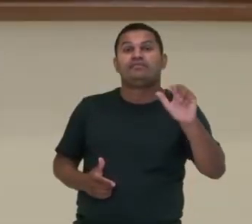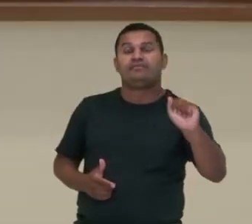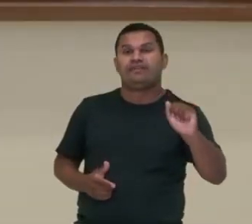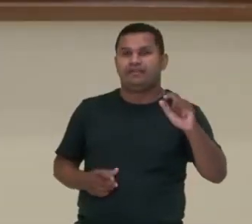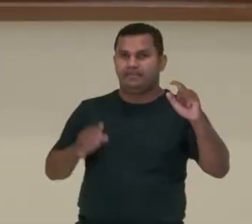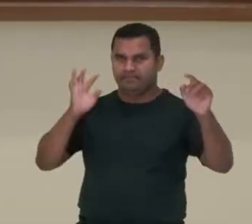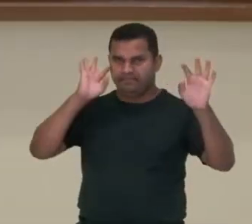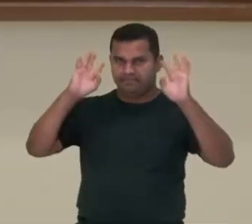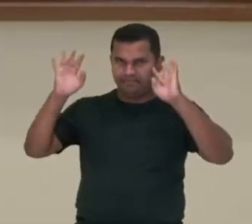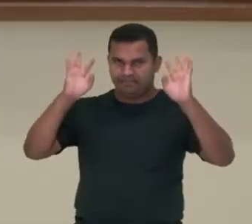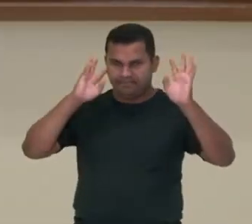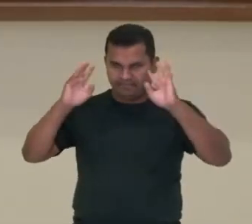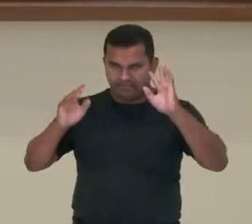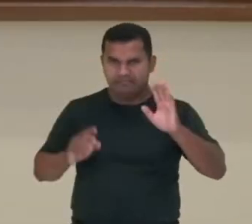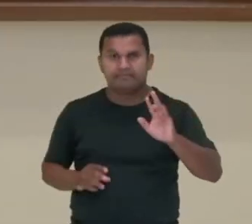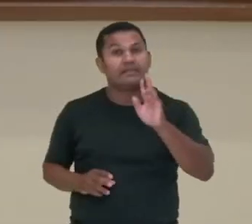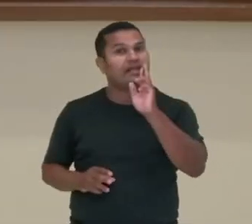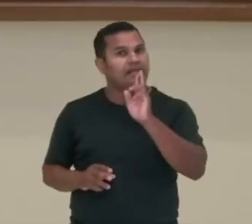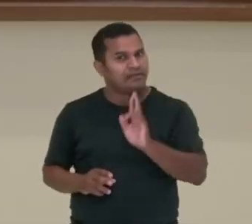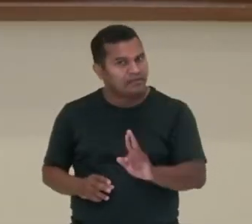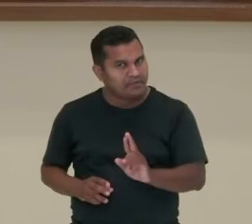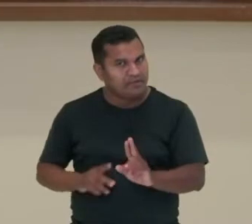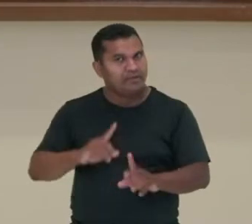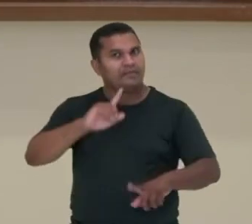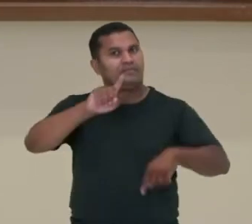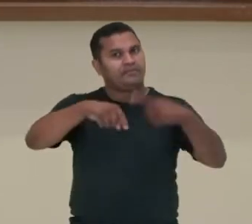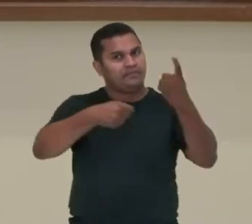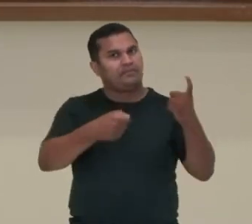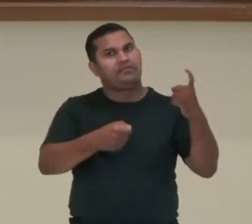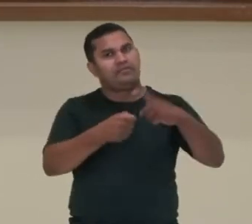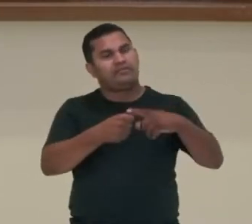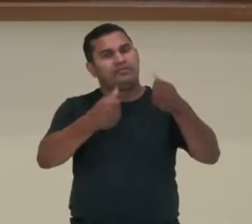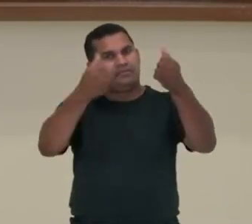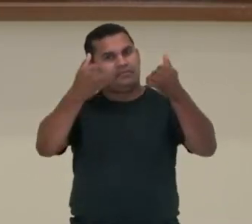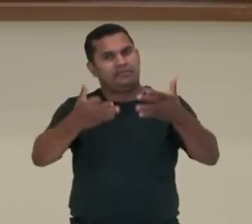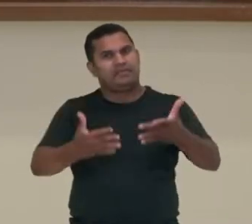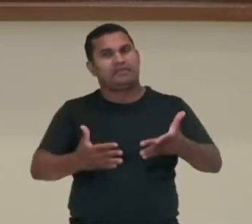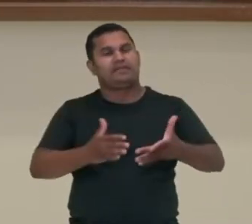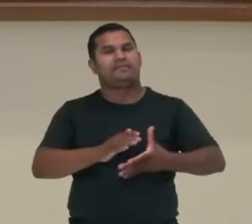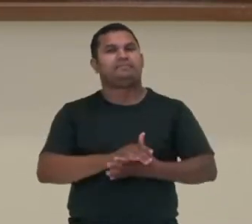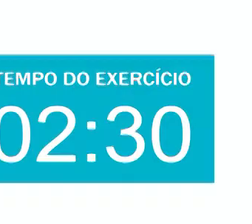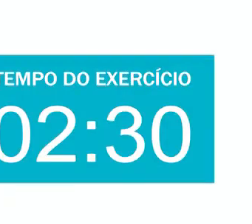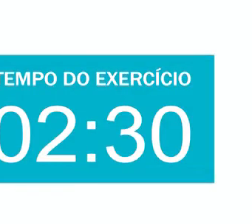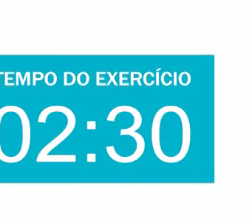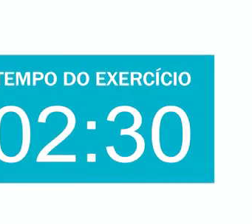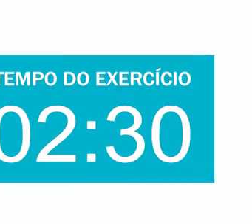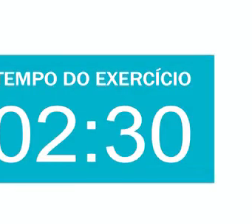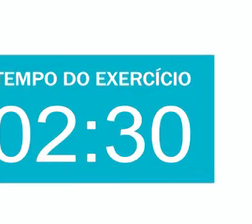ali, responder e em seguida nós voltamos com a correção.